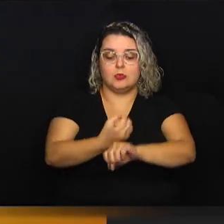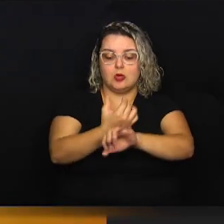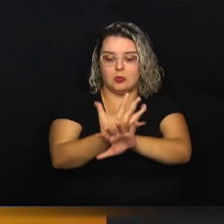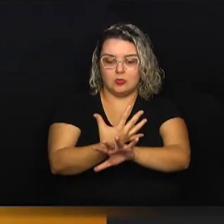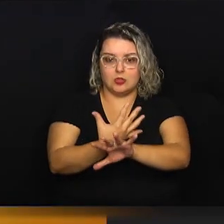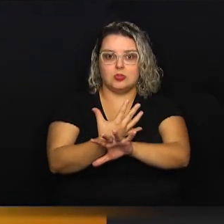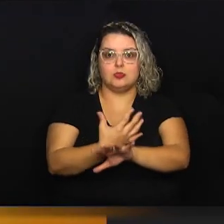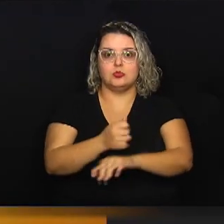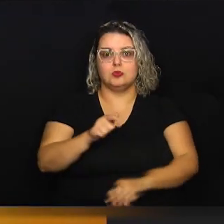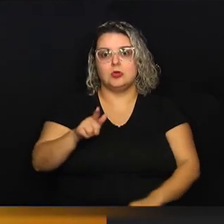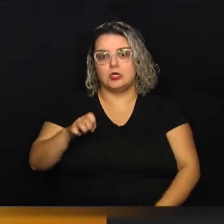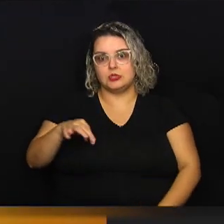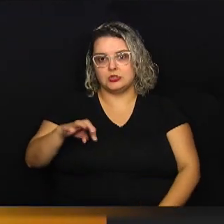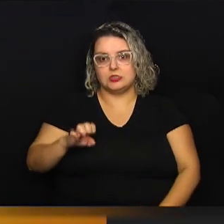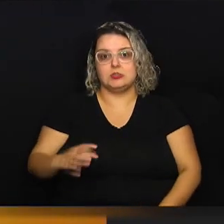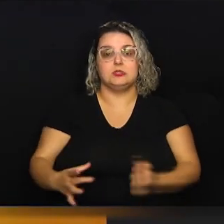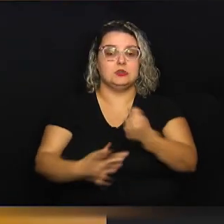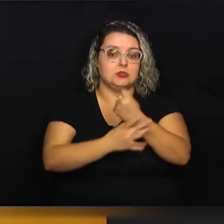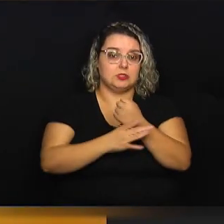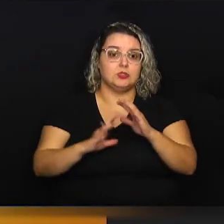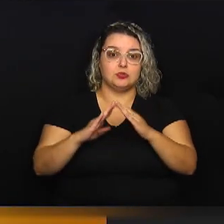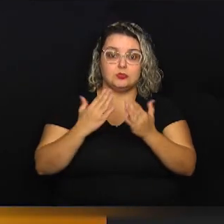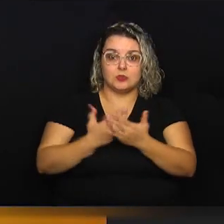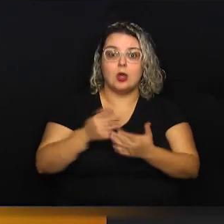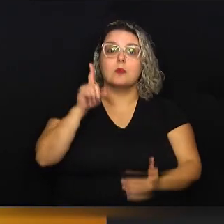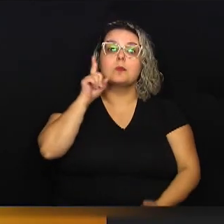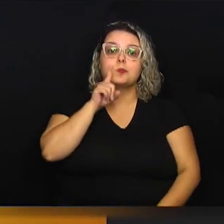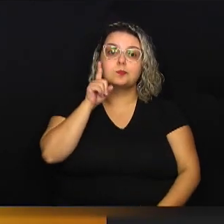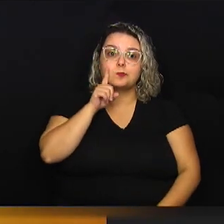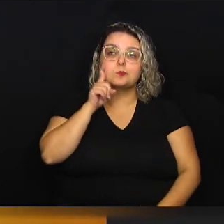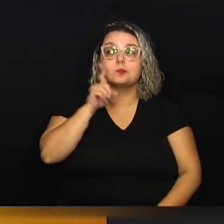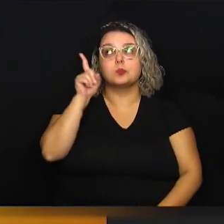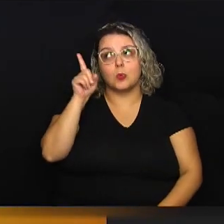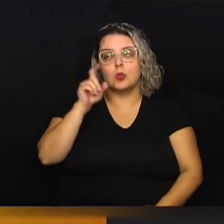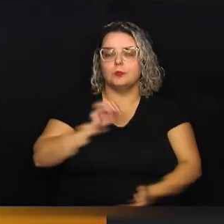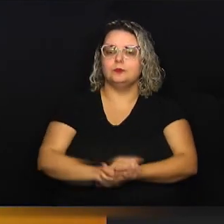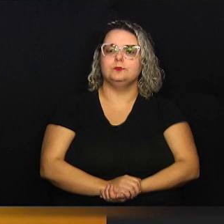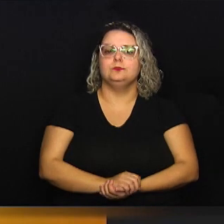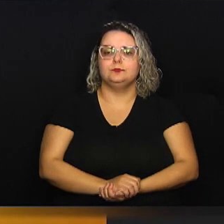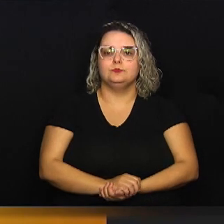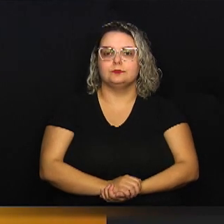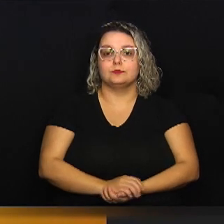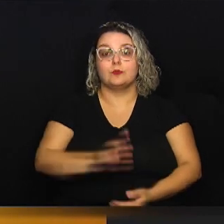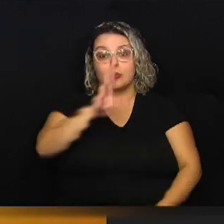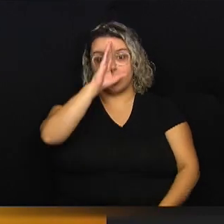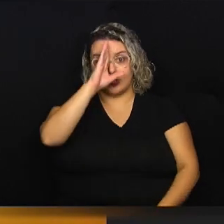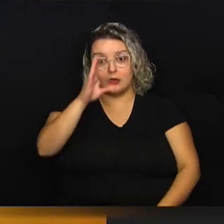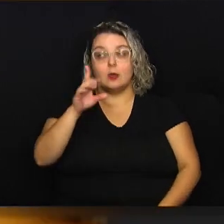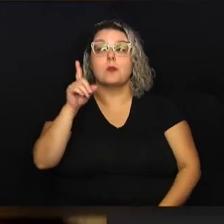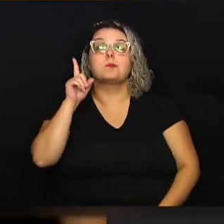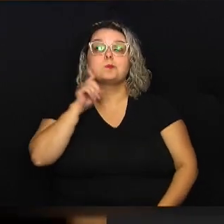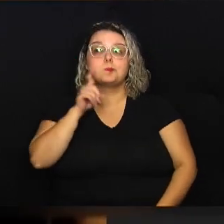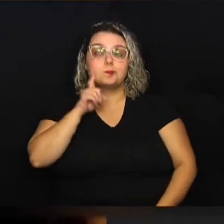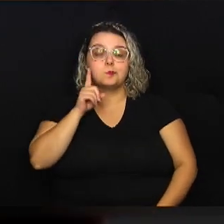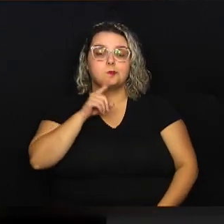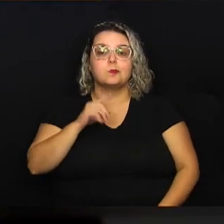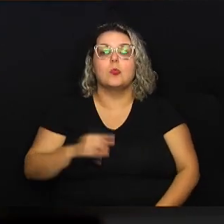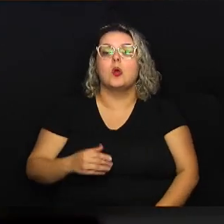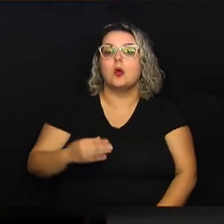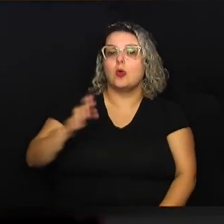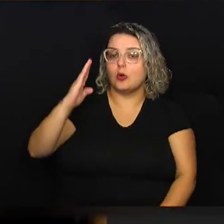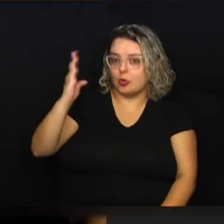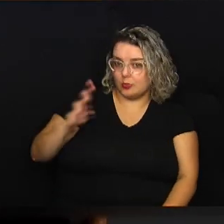do agente de segurança de uma escola no estado da Califórnia. Direto dos Estados Unidos, o brasileiro